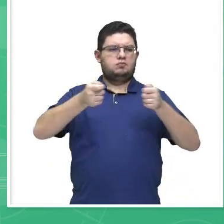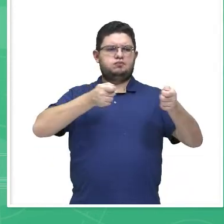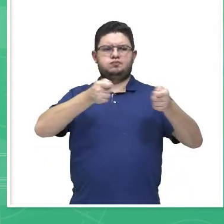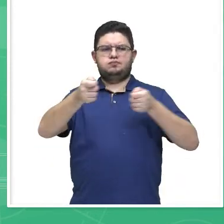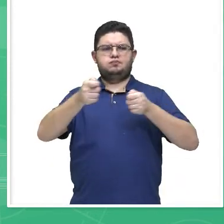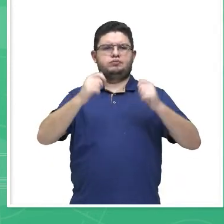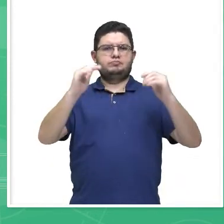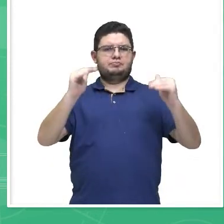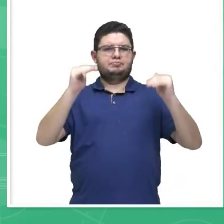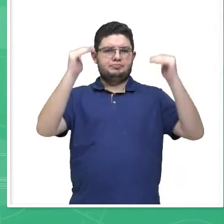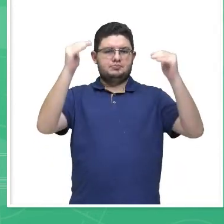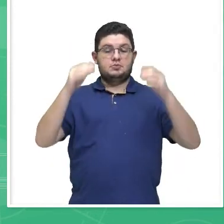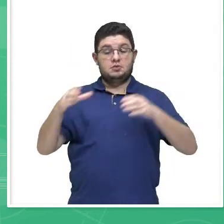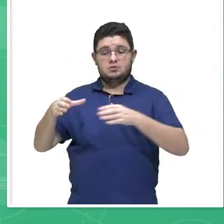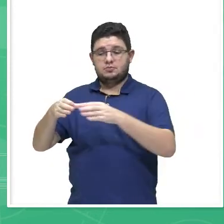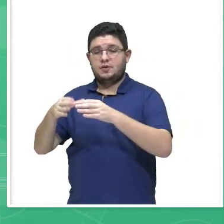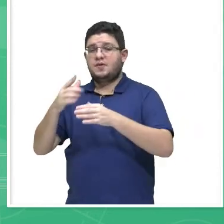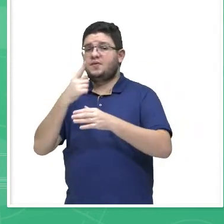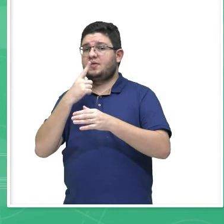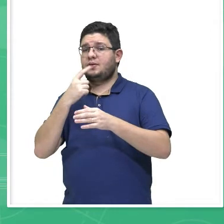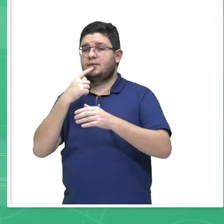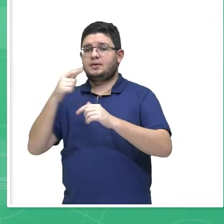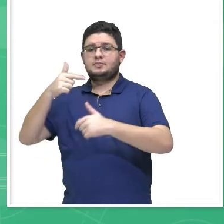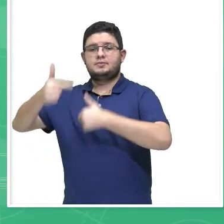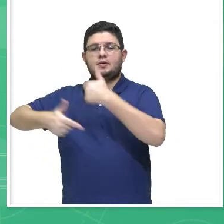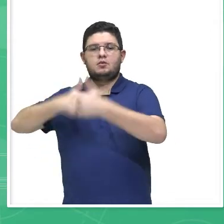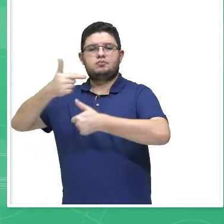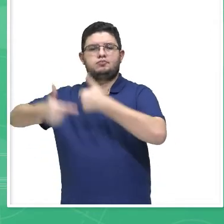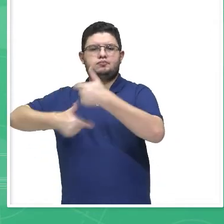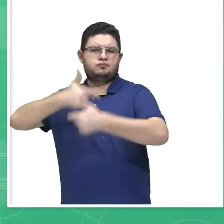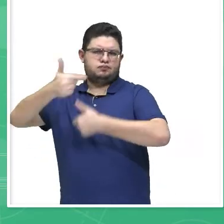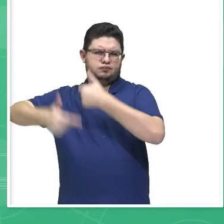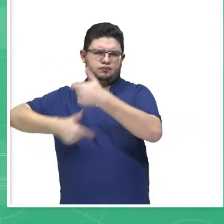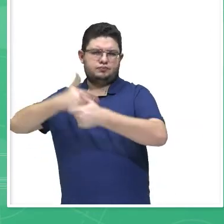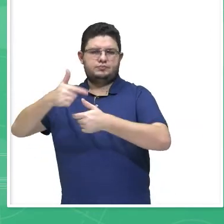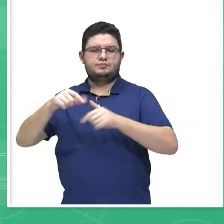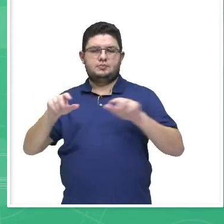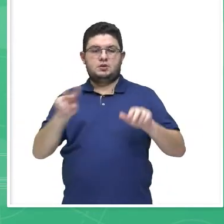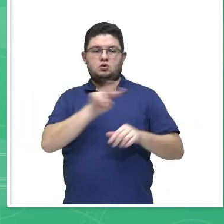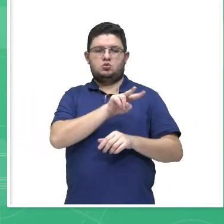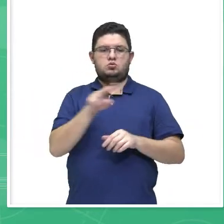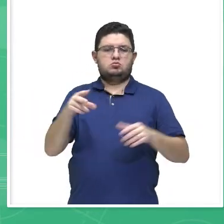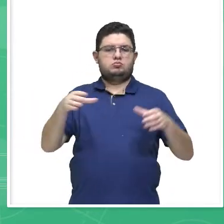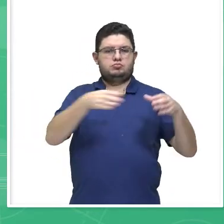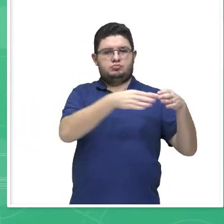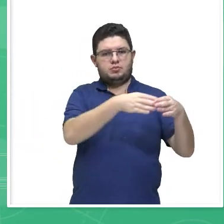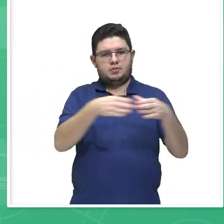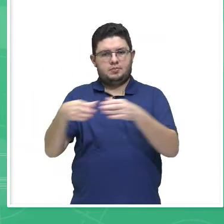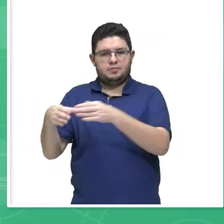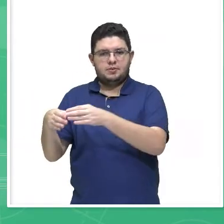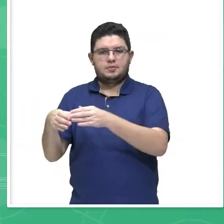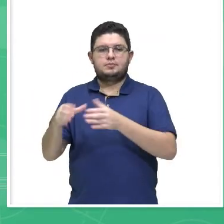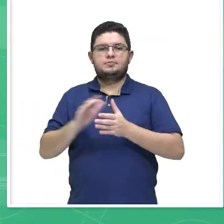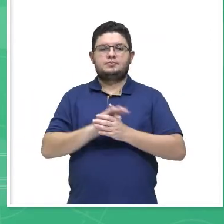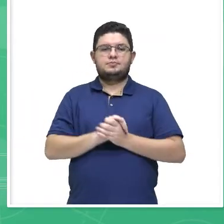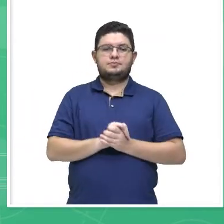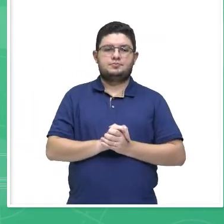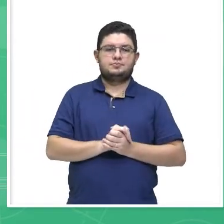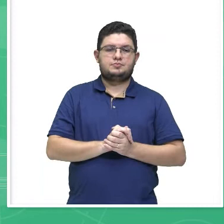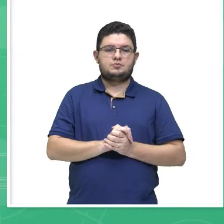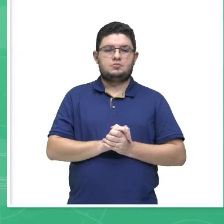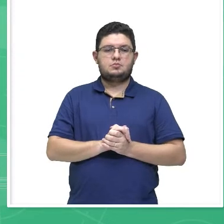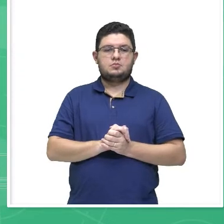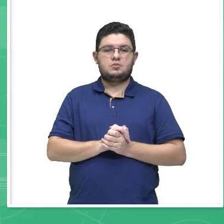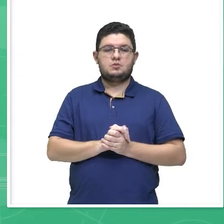superestrutura, e quem trabalha, que é a infraestrutura. A base da sociedade é a